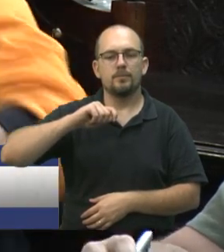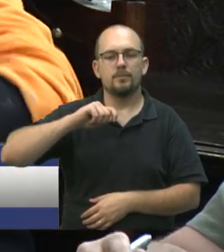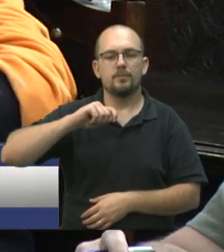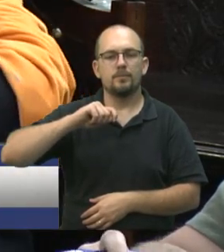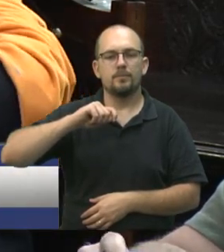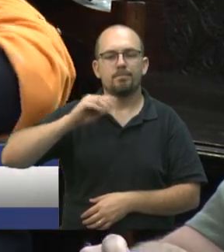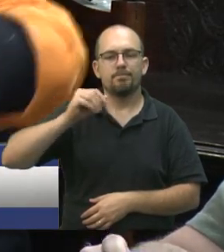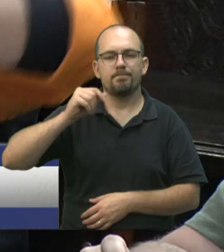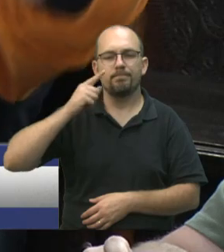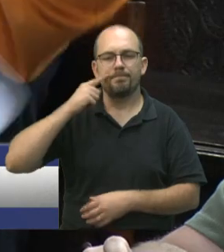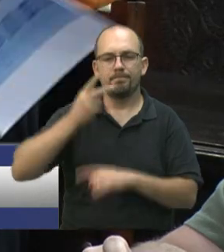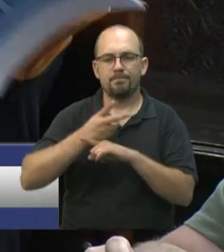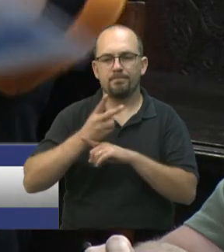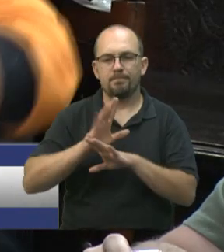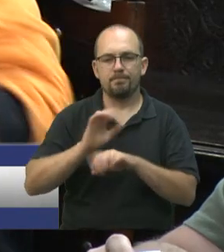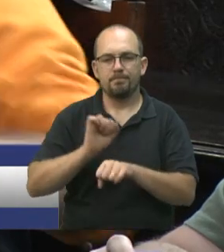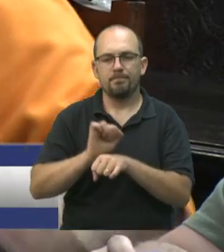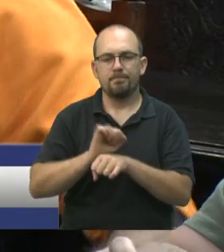Deixa eu colocar aqui.